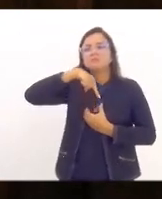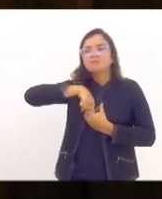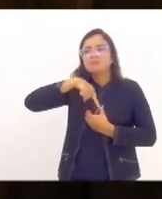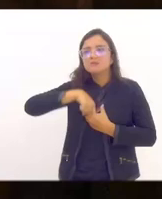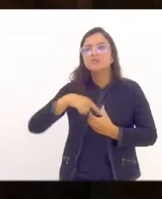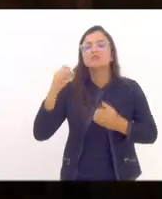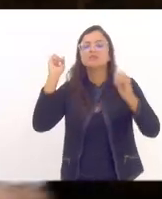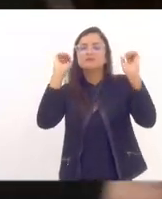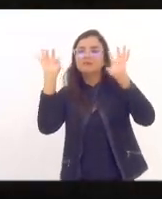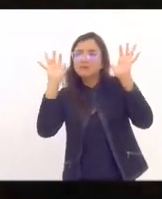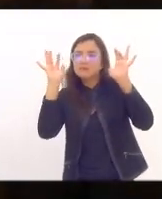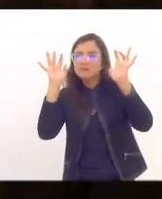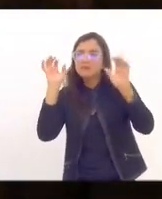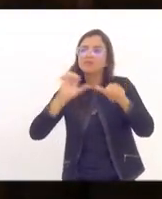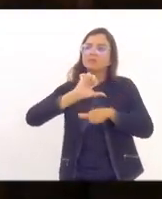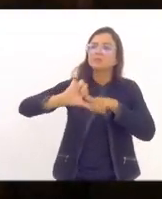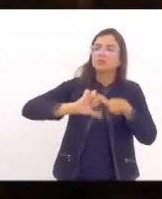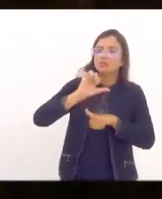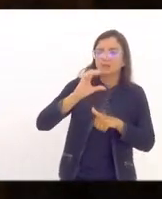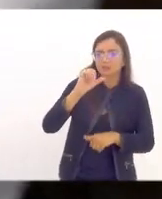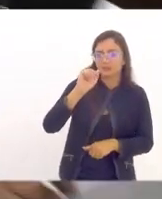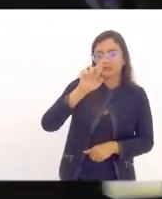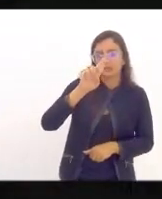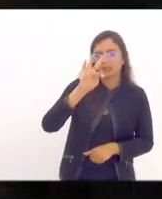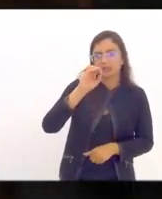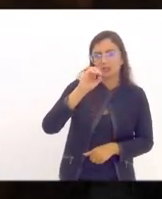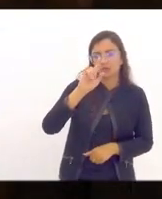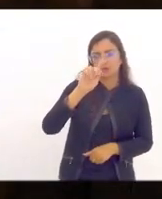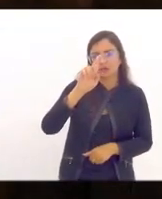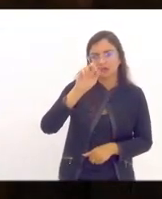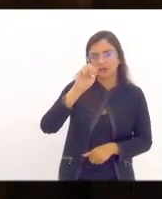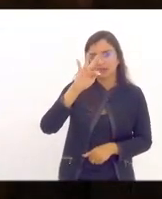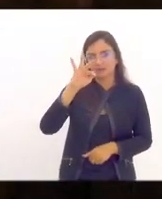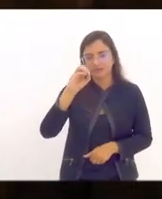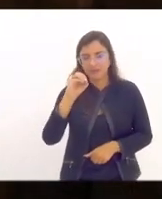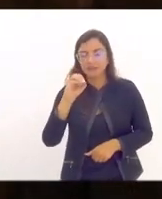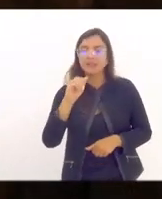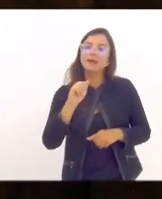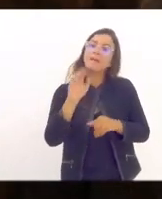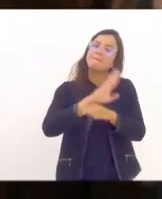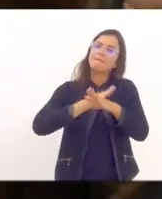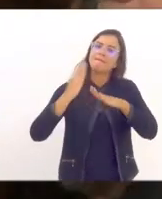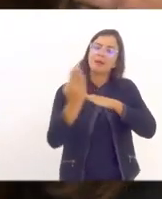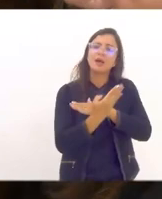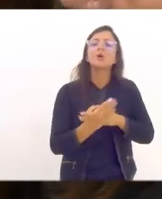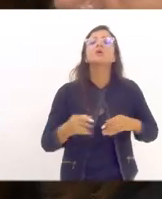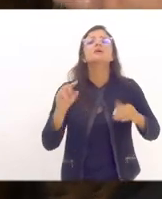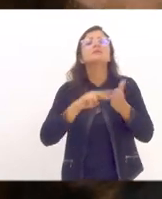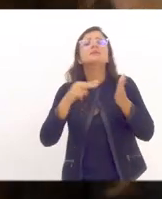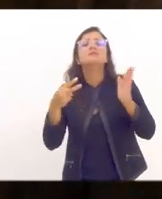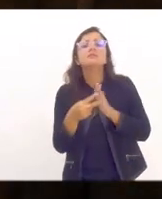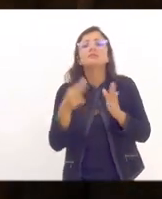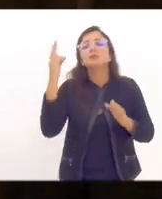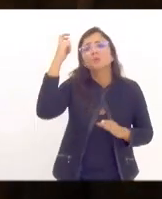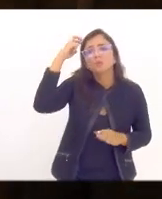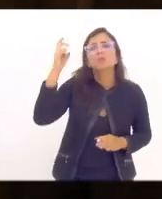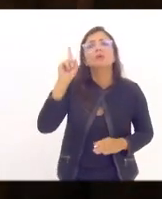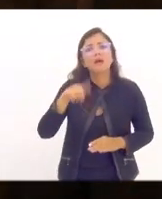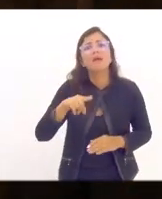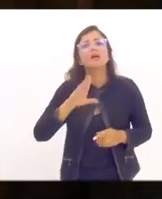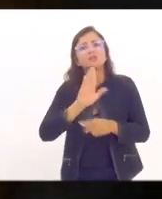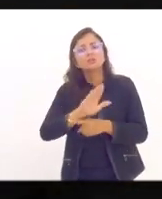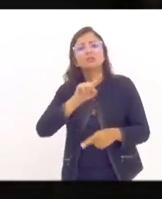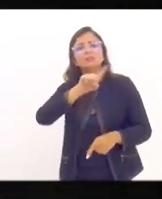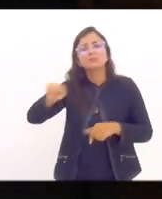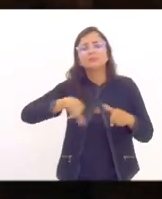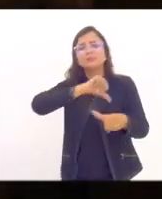como uma mudança na cartografia do bairro comprovando que cultura é assim instrumento transformação